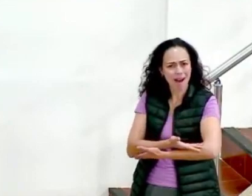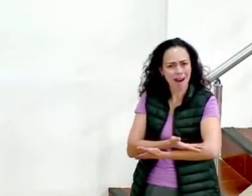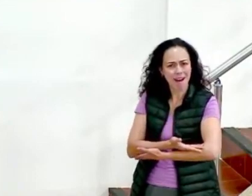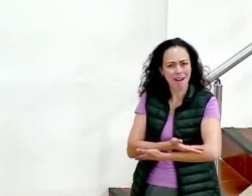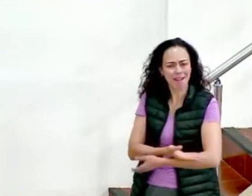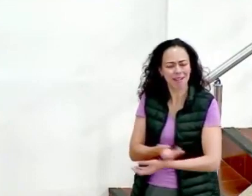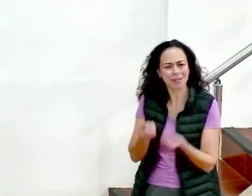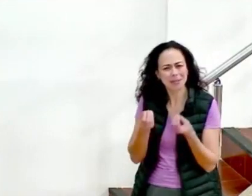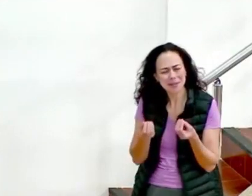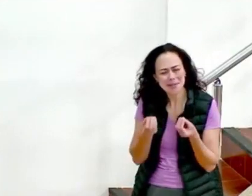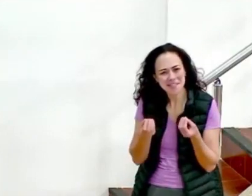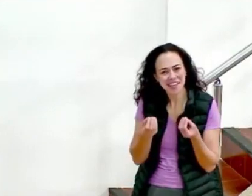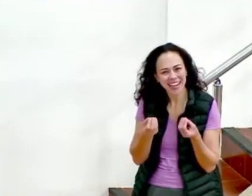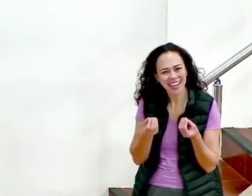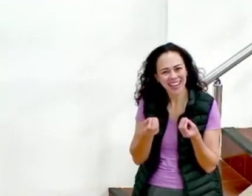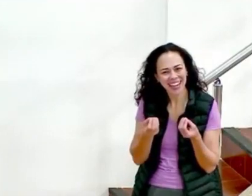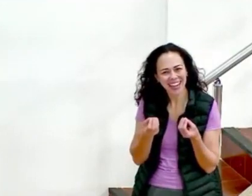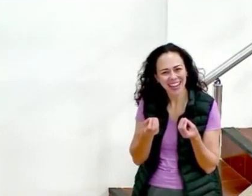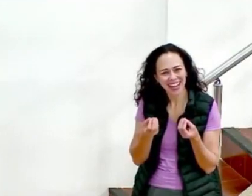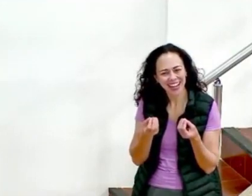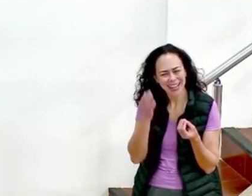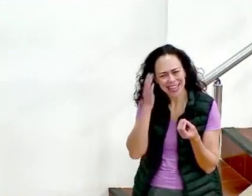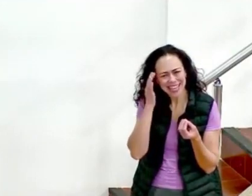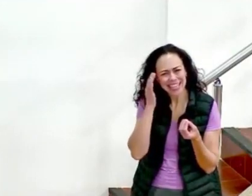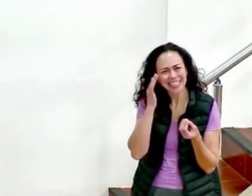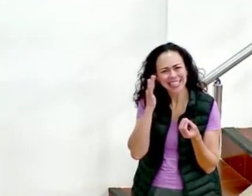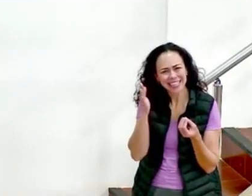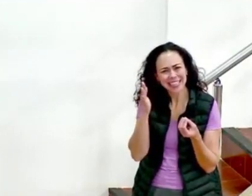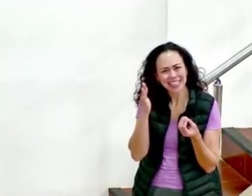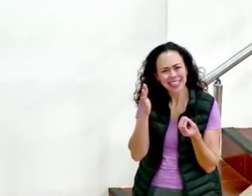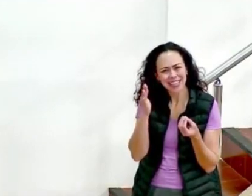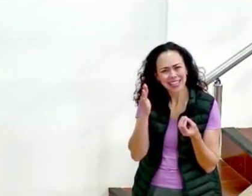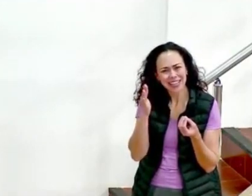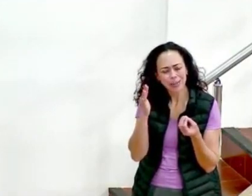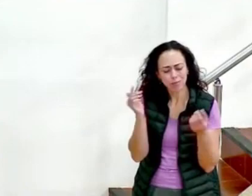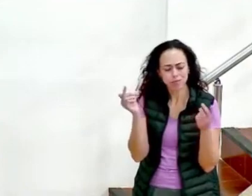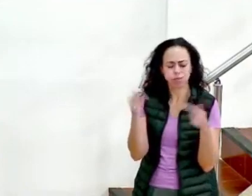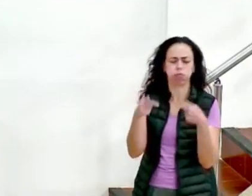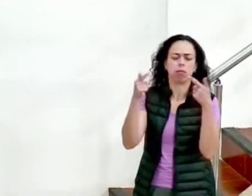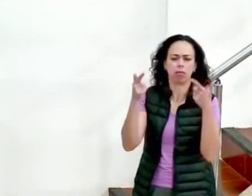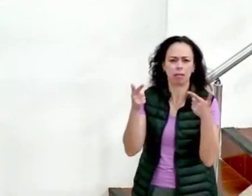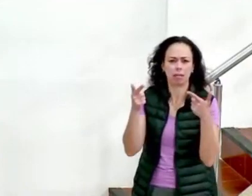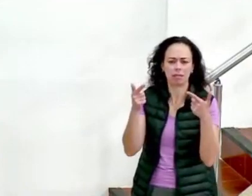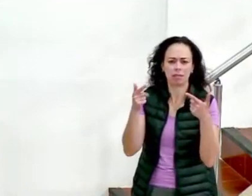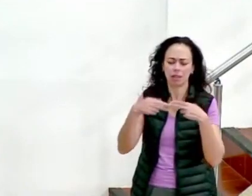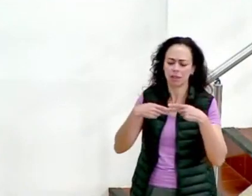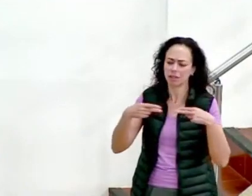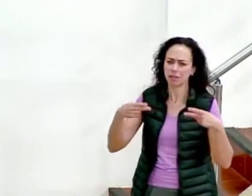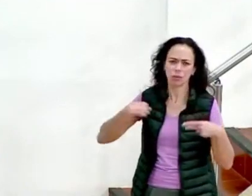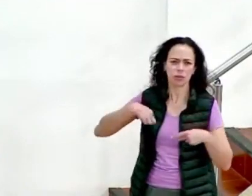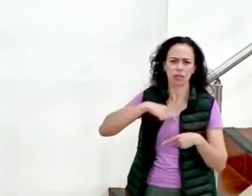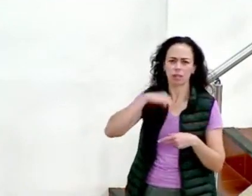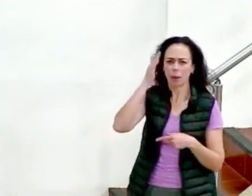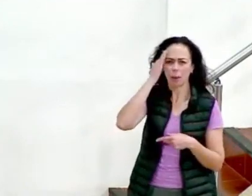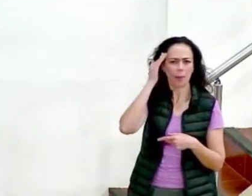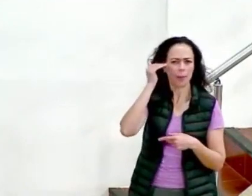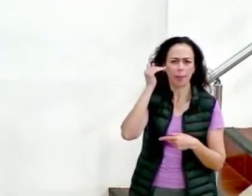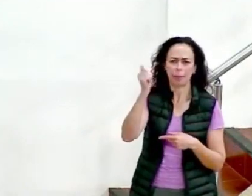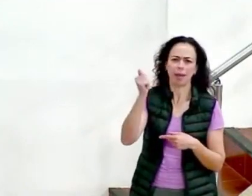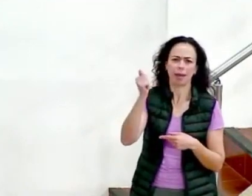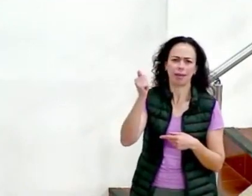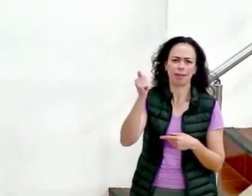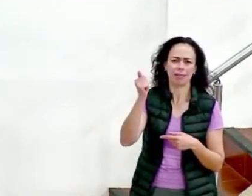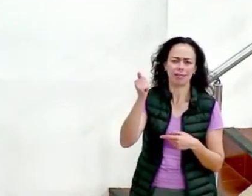amamentando um filho, indo contra ao padrão natural, para no